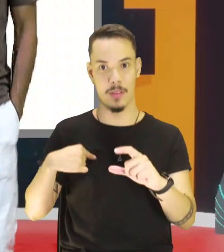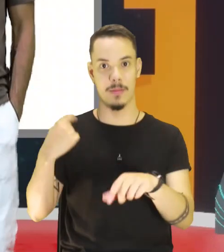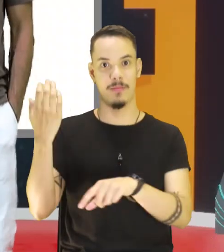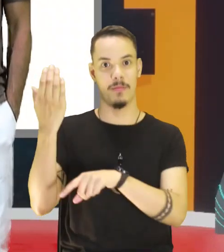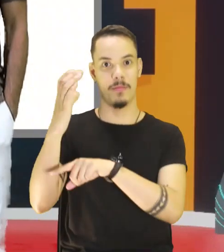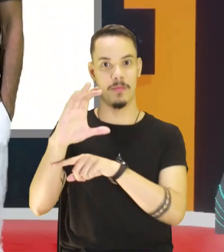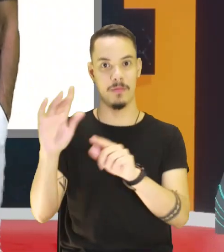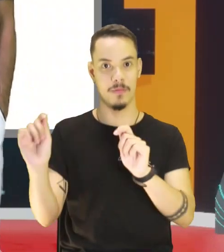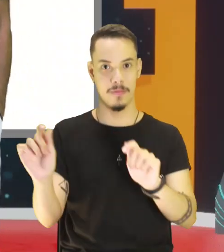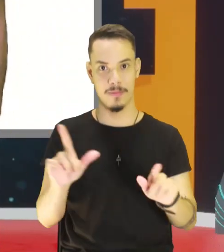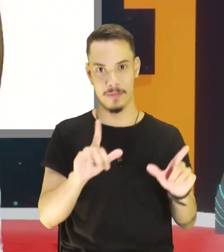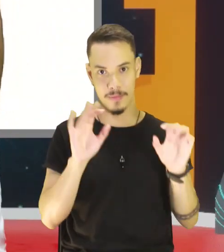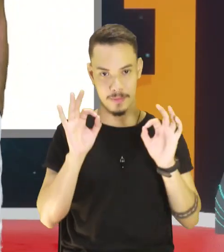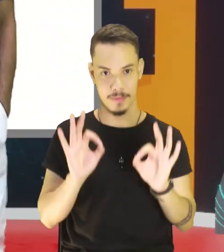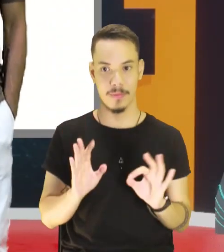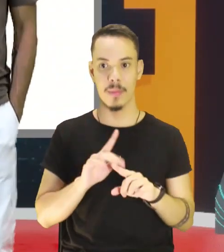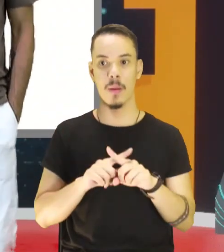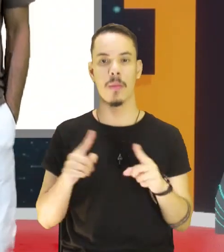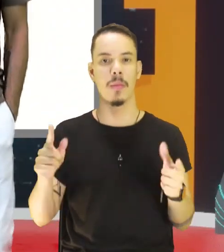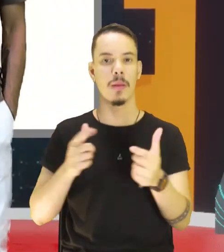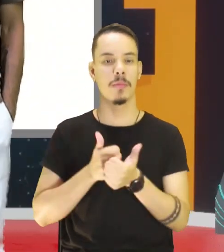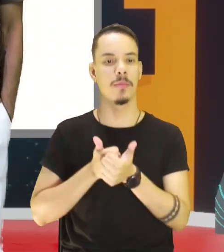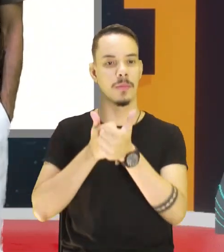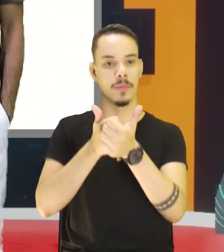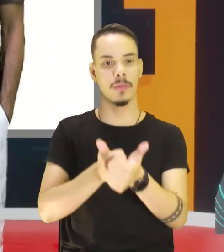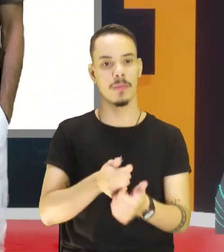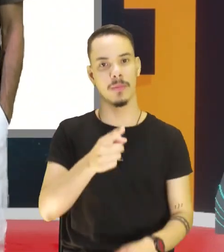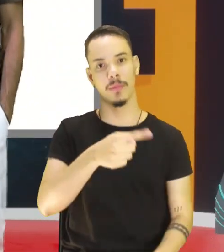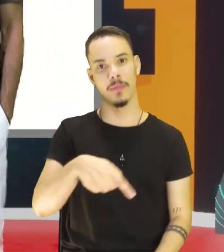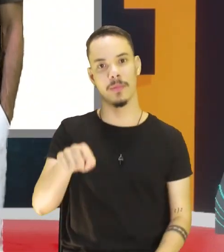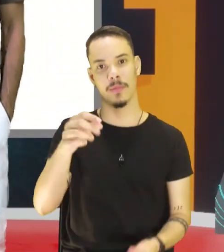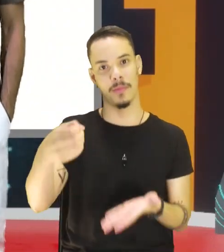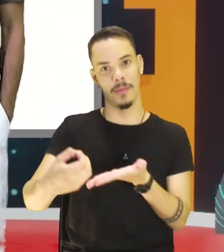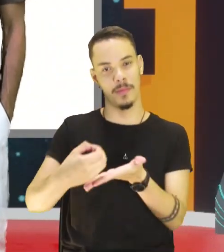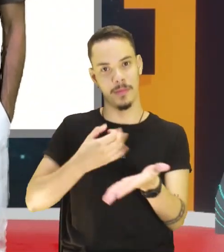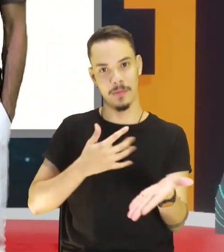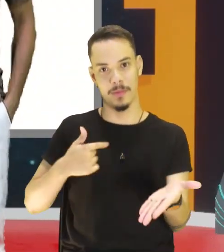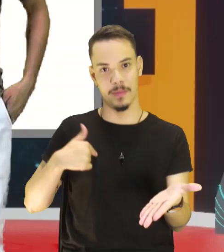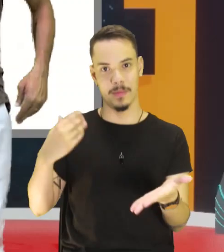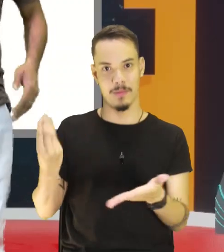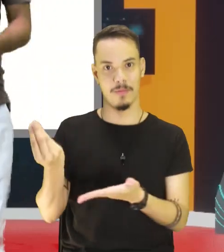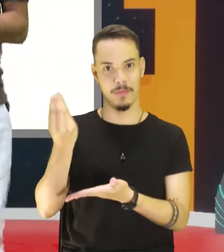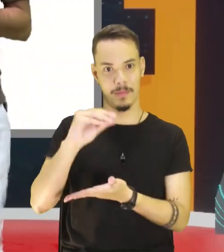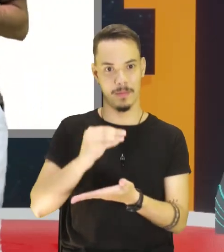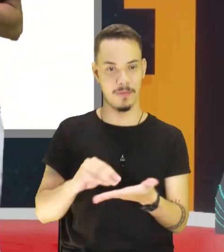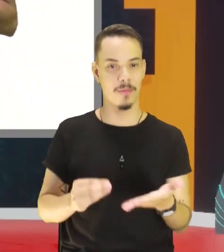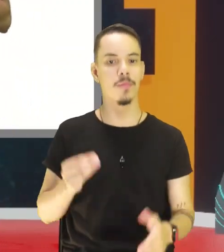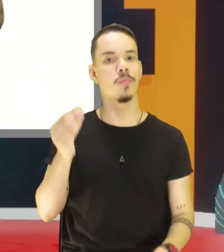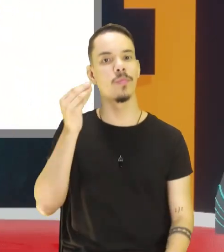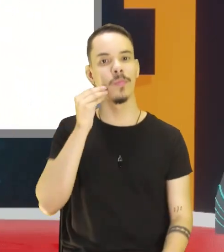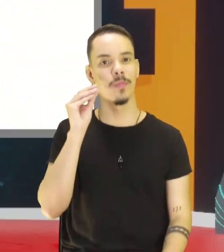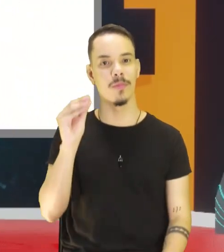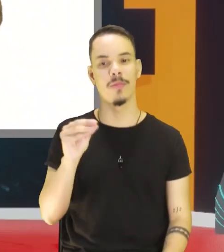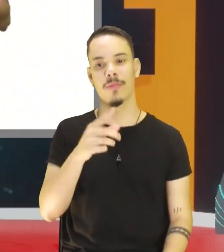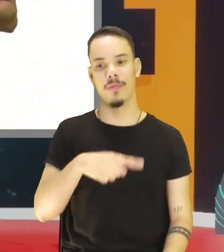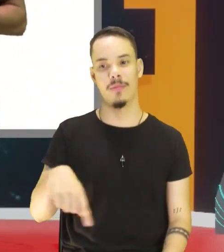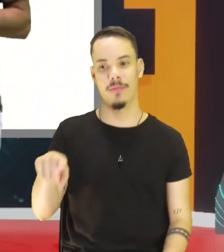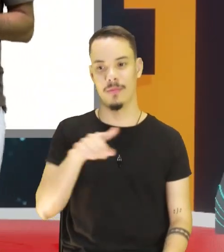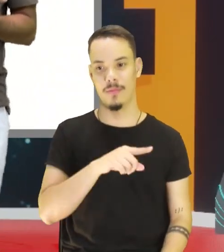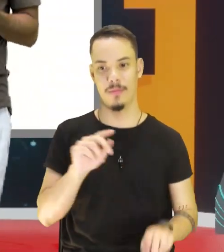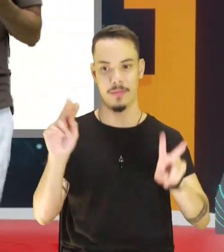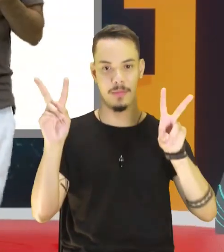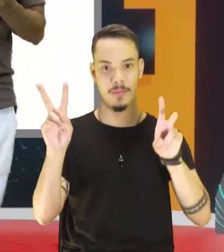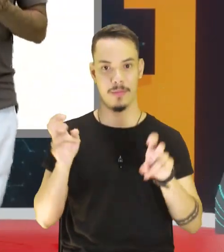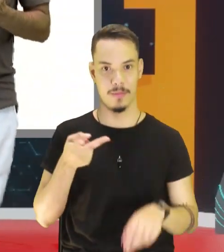aulas, né? Mas assim, de acordo com o que vocês vão mandando, a gente já vai inserindo, tá bom? Beleza. Então, beijão para todos vocês e vamos de